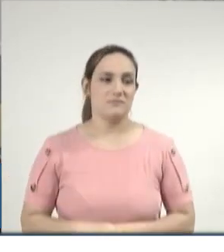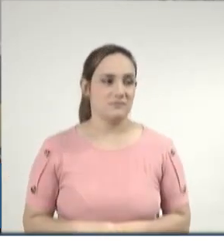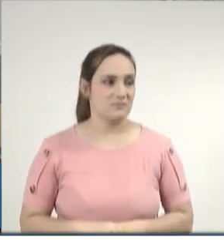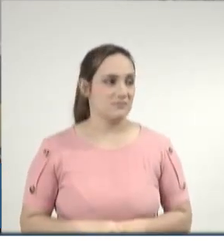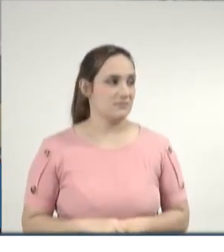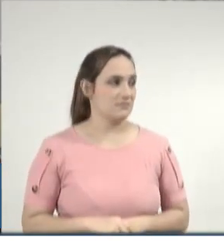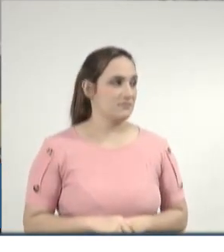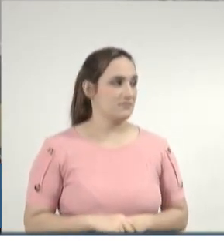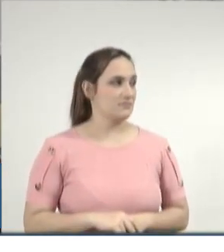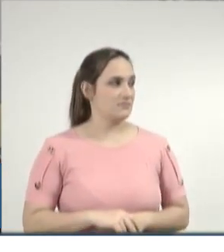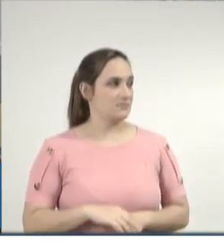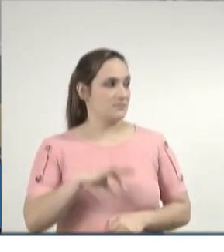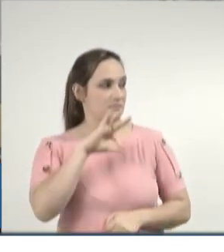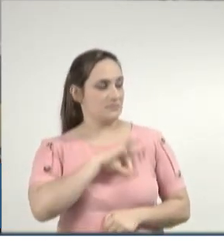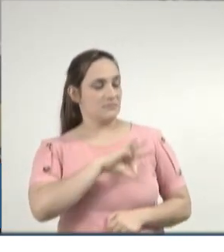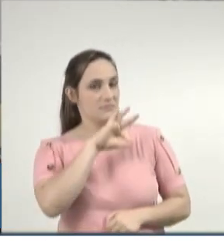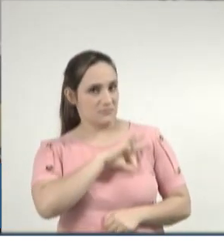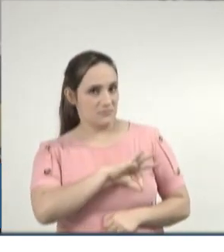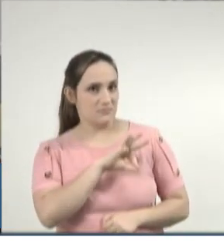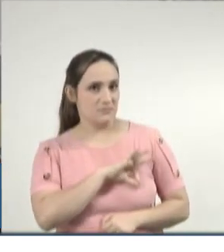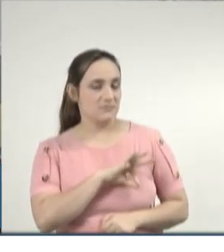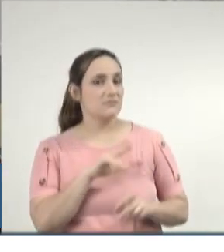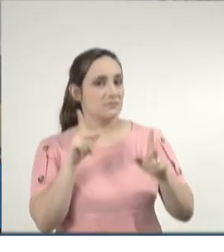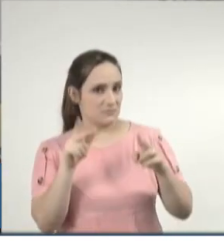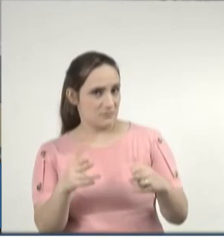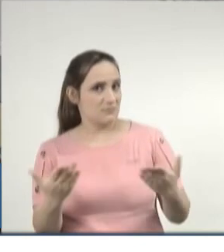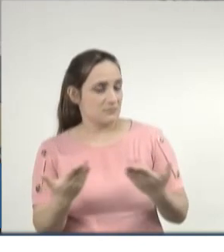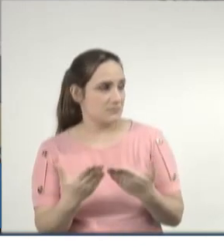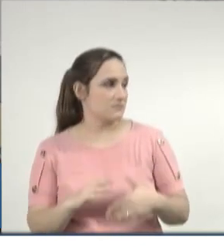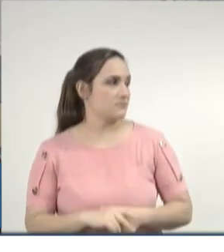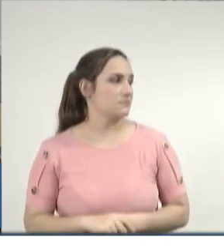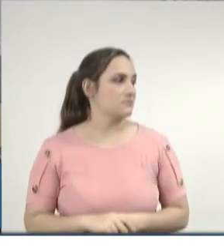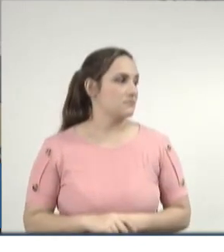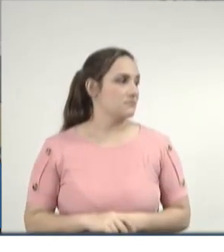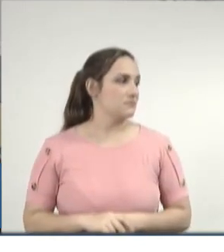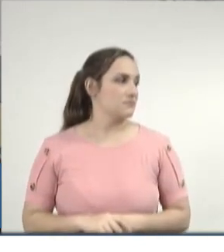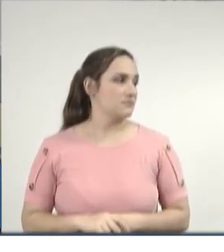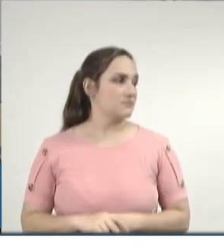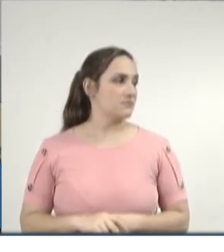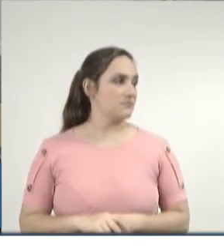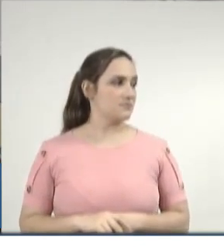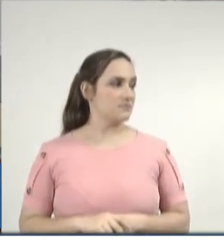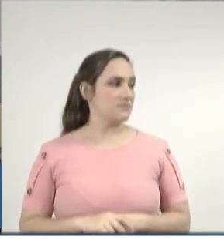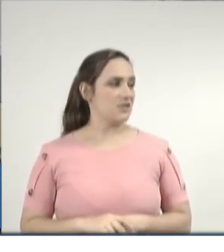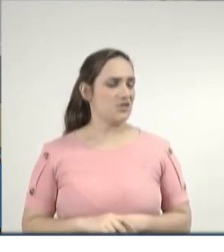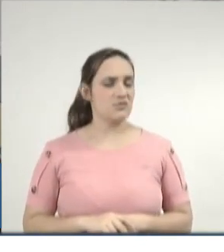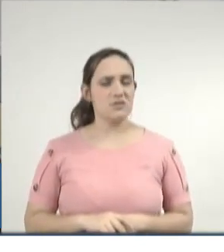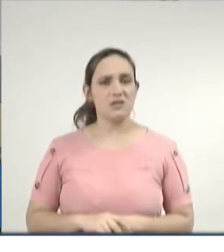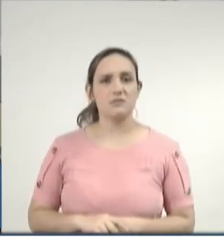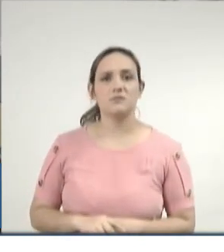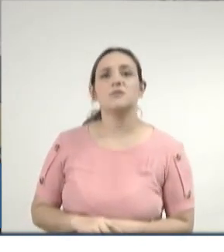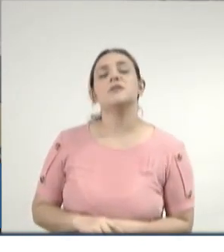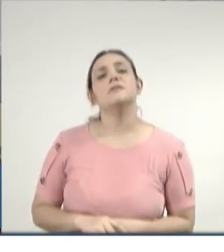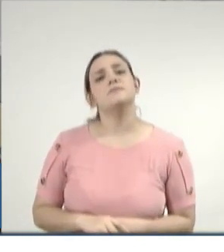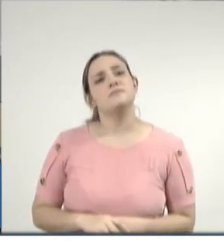salários equivalentes quando exercem as mesmas funções? Bom, isso aqui tem um dispositivo da CLT lá de 1942 falando assim,